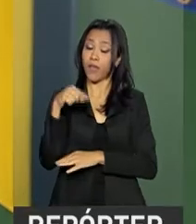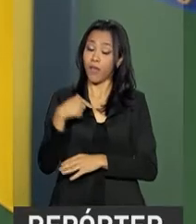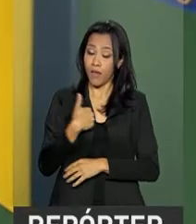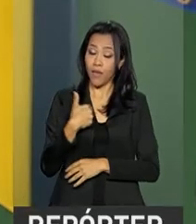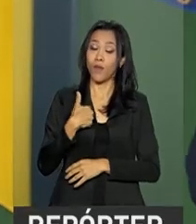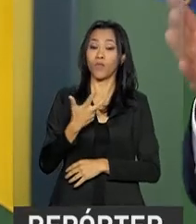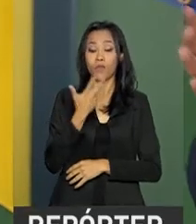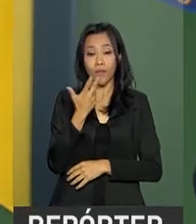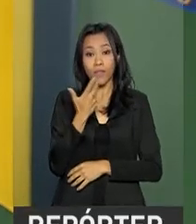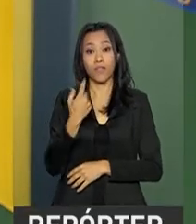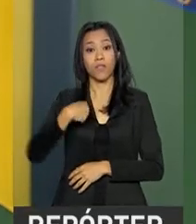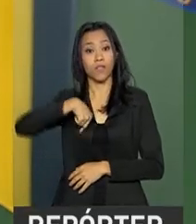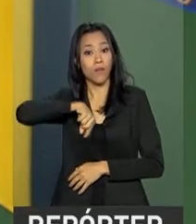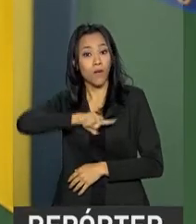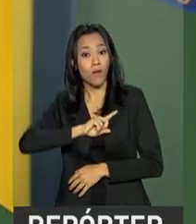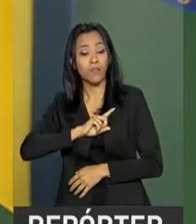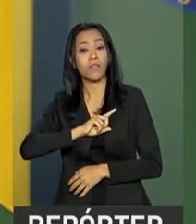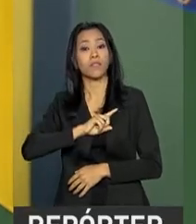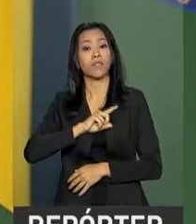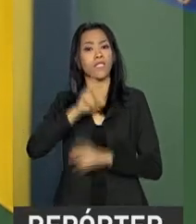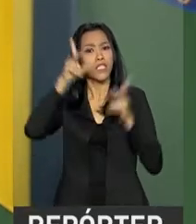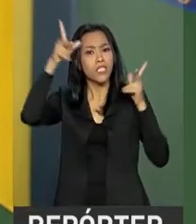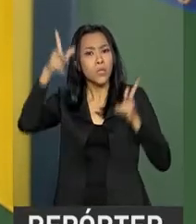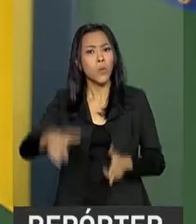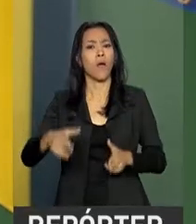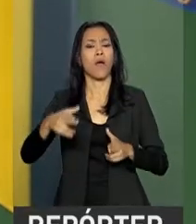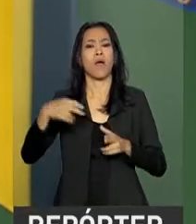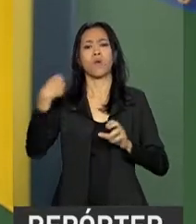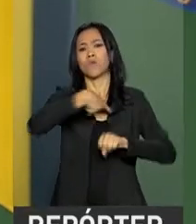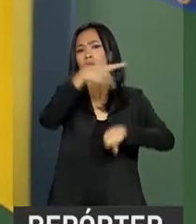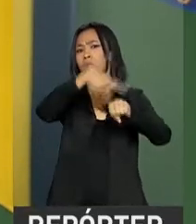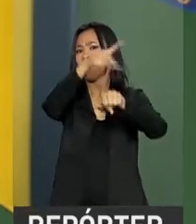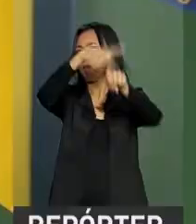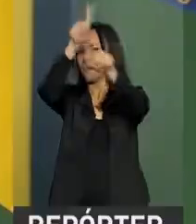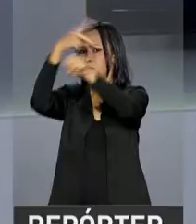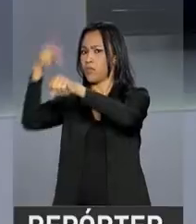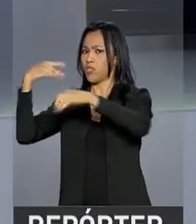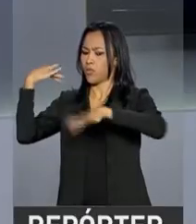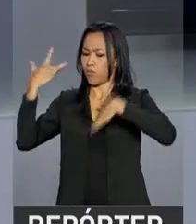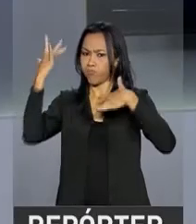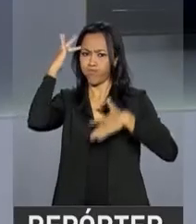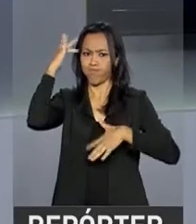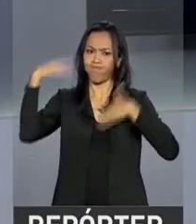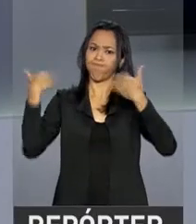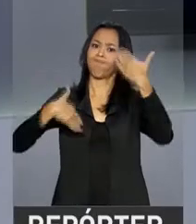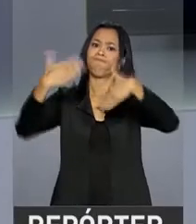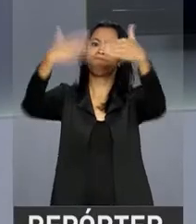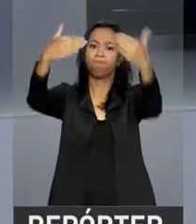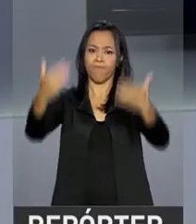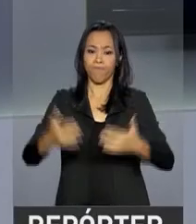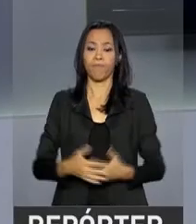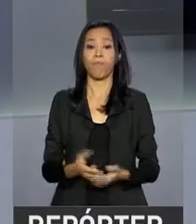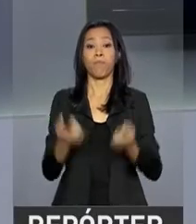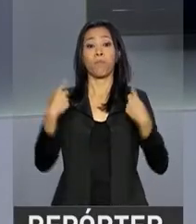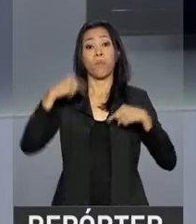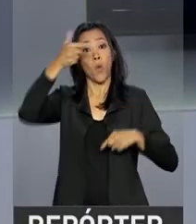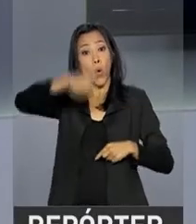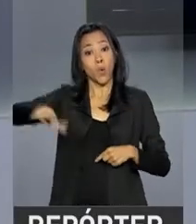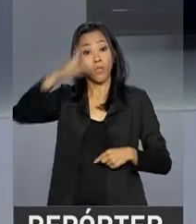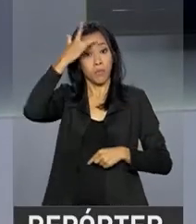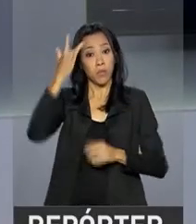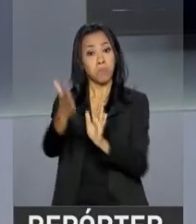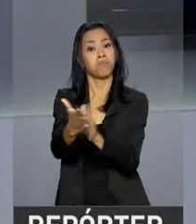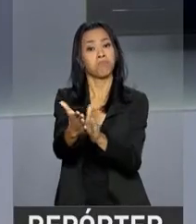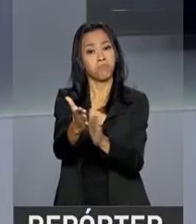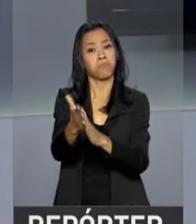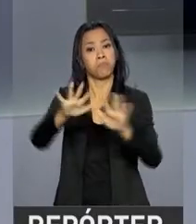nós estamos nos perfilhando ao lado dos países de grande desenvolvimento e outro homenageado na cerimônia no